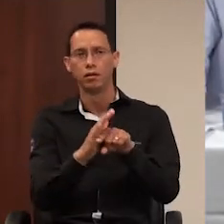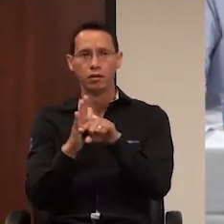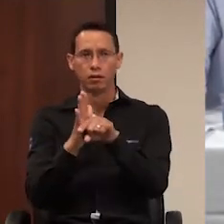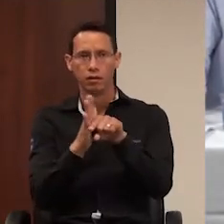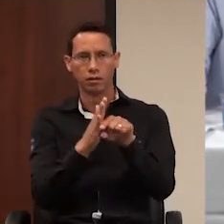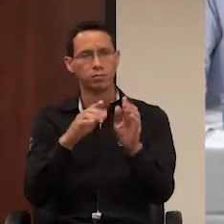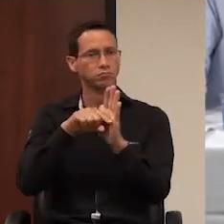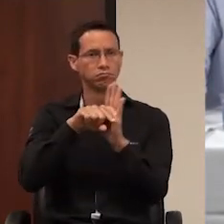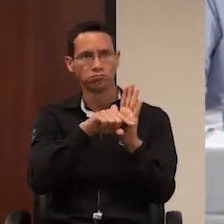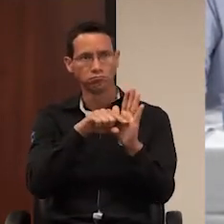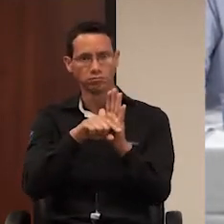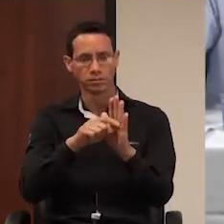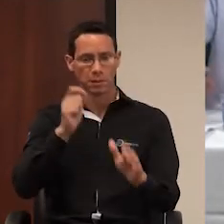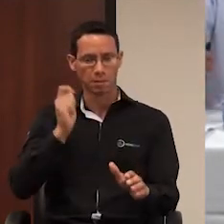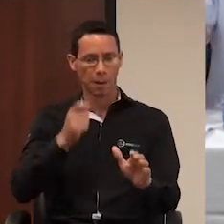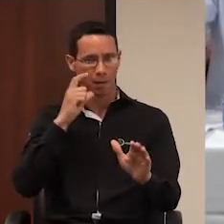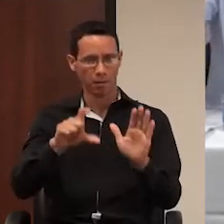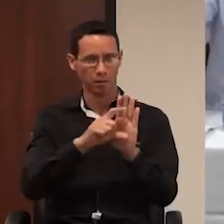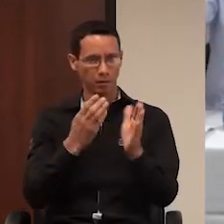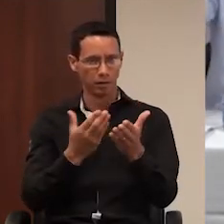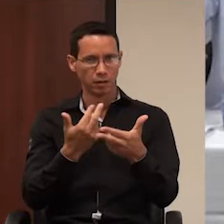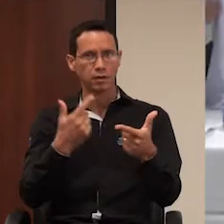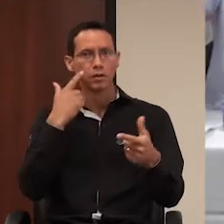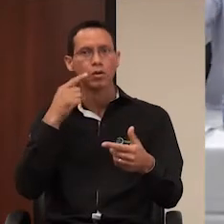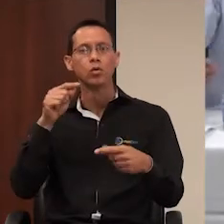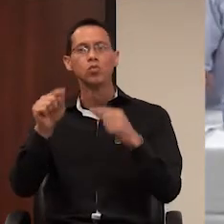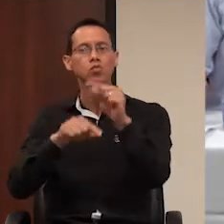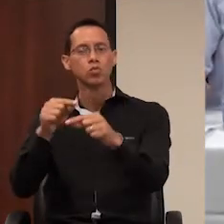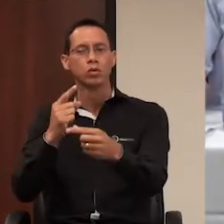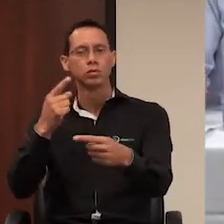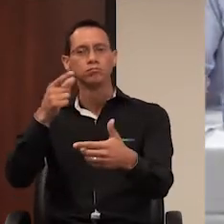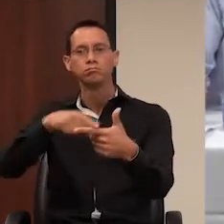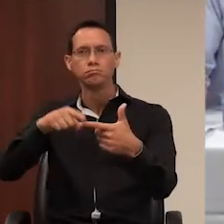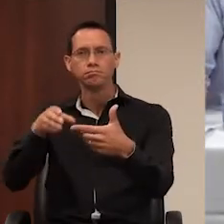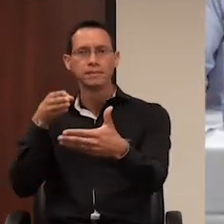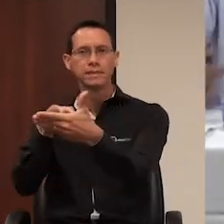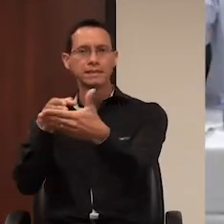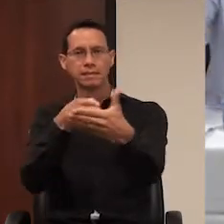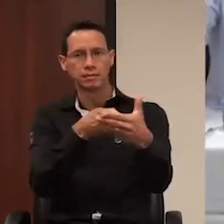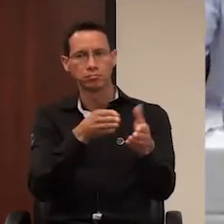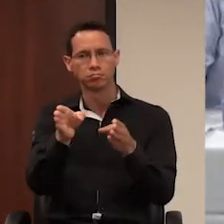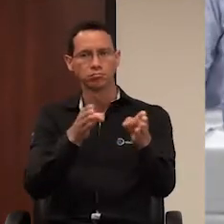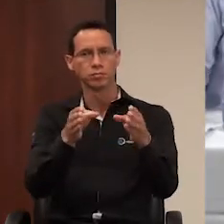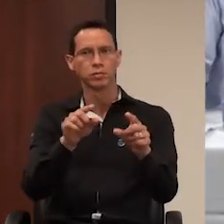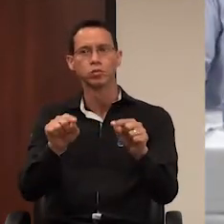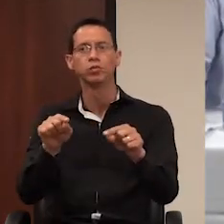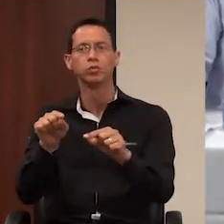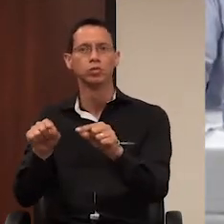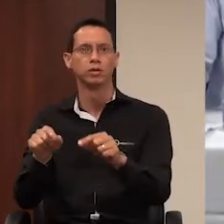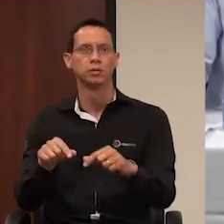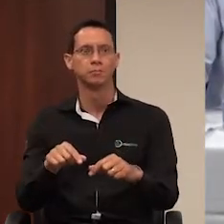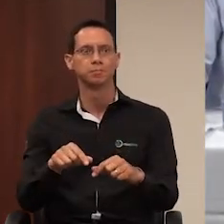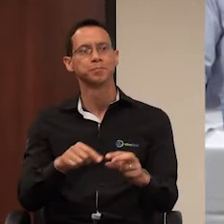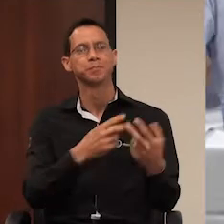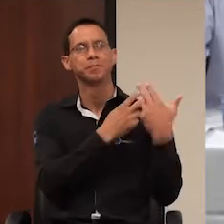precisa revelar isso, quais são essas barreiras, quais são essas limitações, para quais atos eu vou